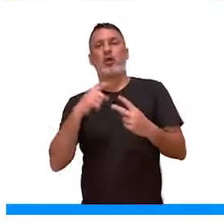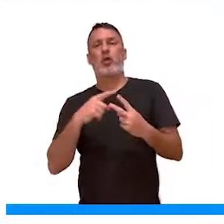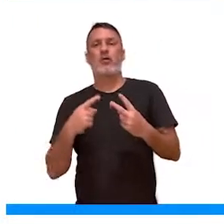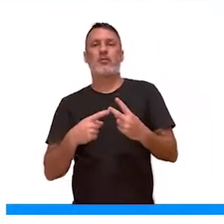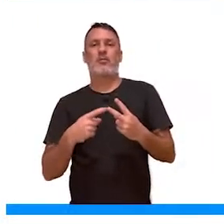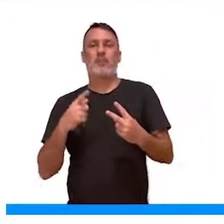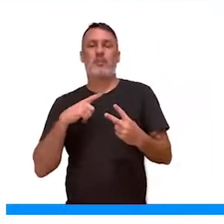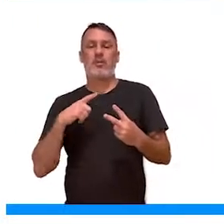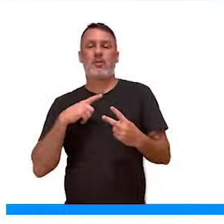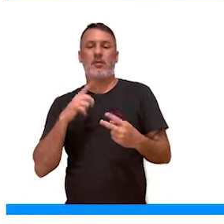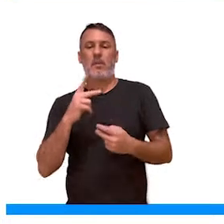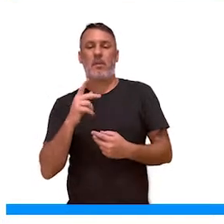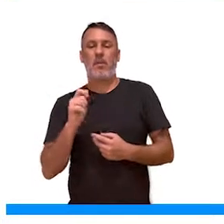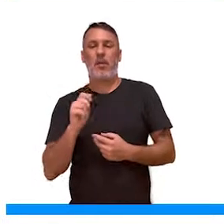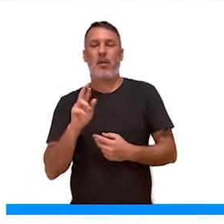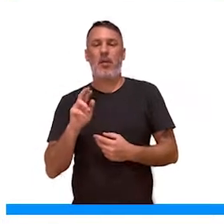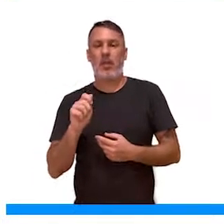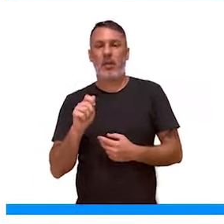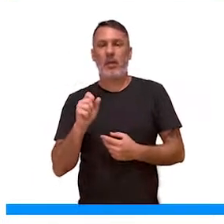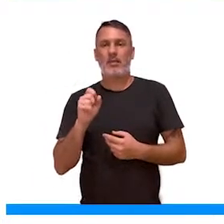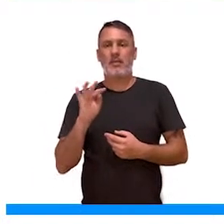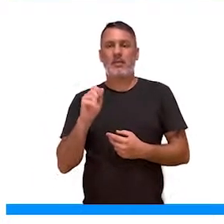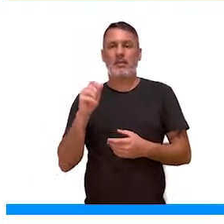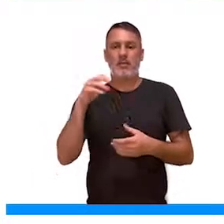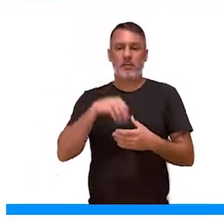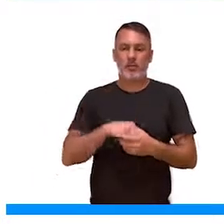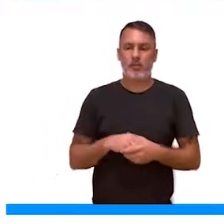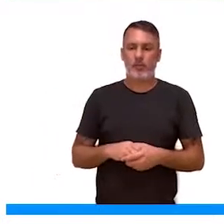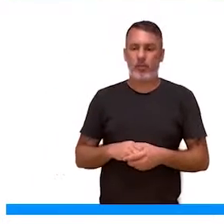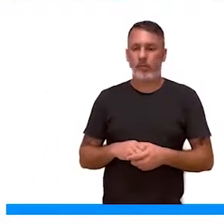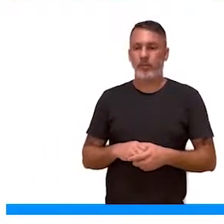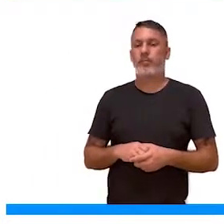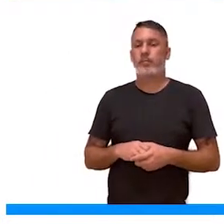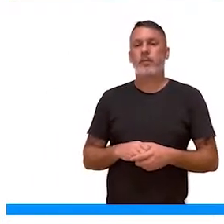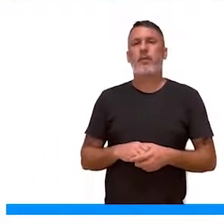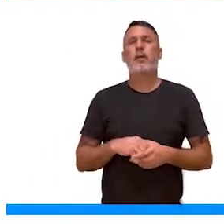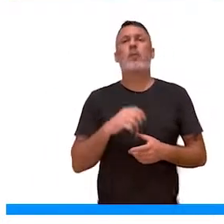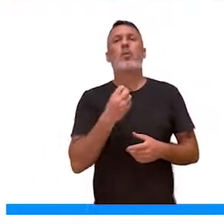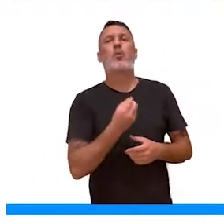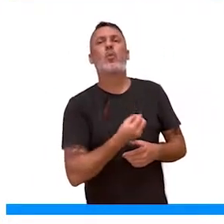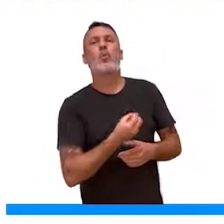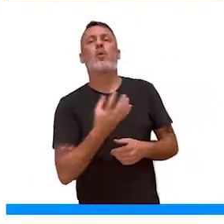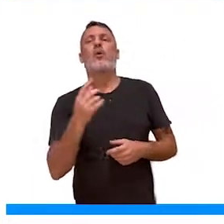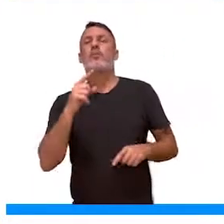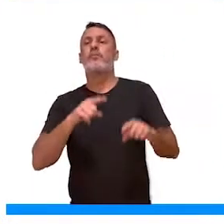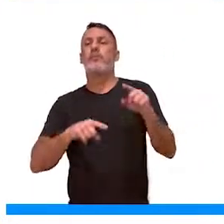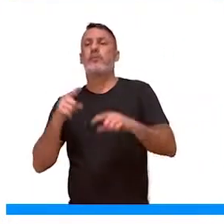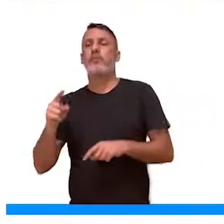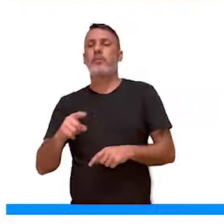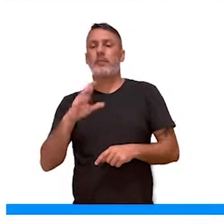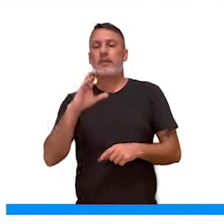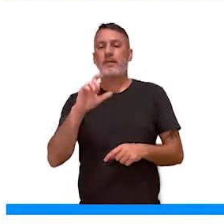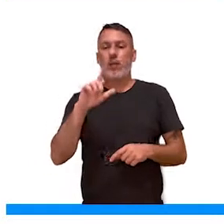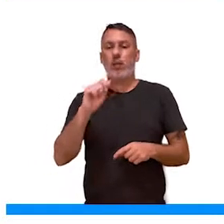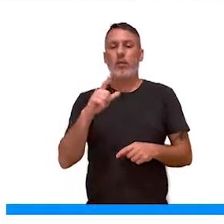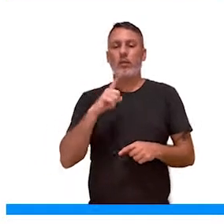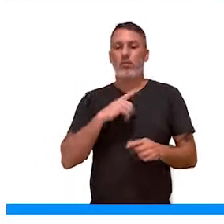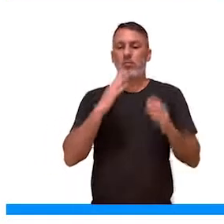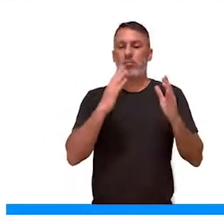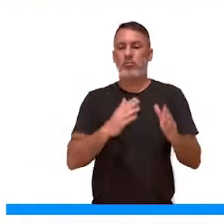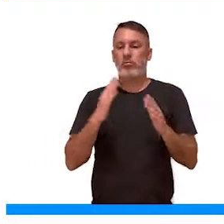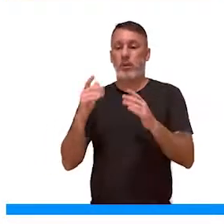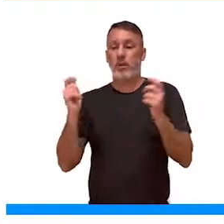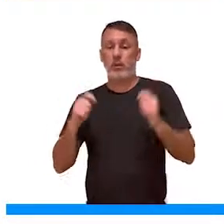gente vai ter esses dentro do corpo, por isso endoparasitas. Então, quanto ao número de células, os parasitas eles podem